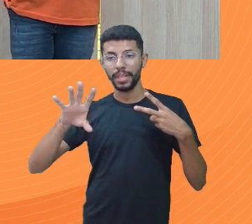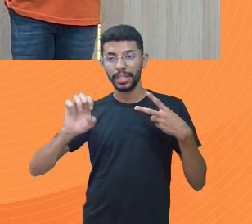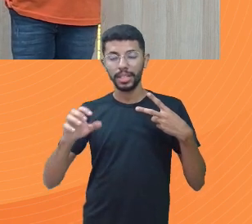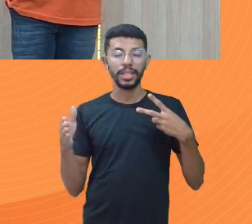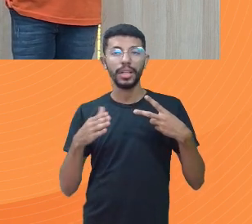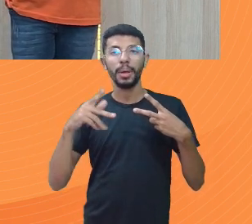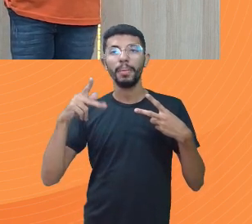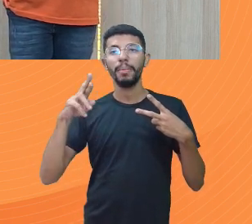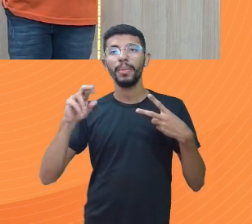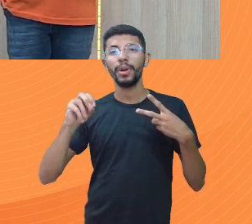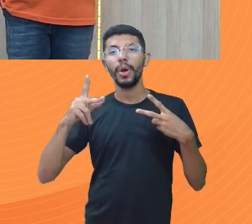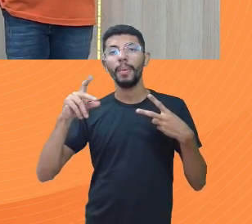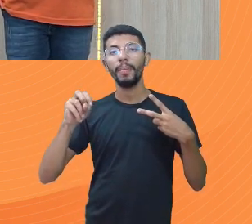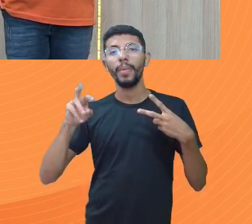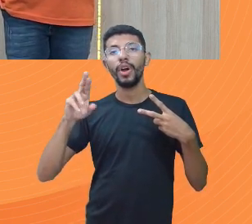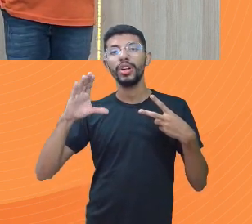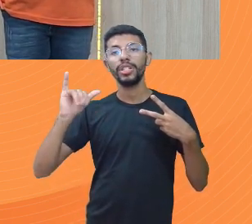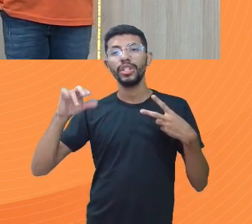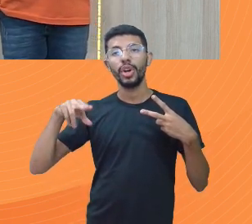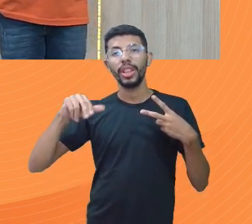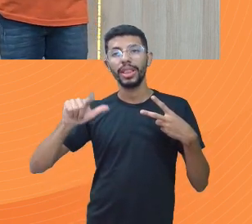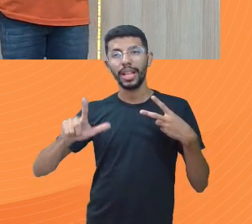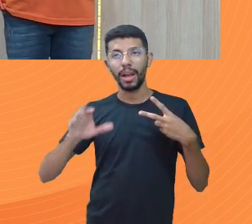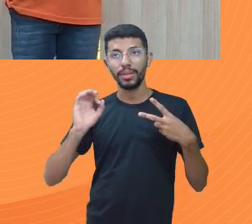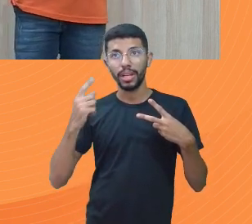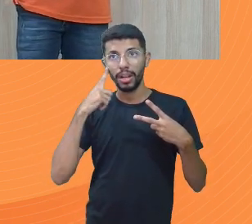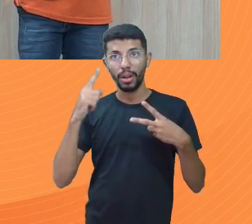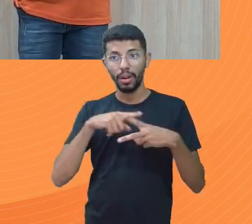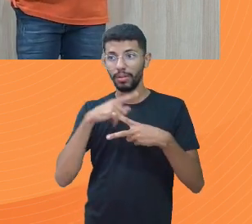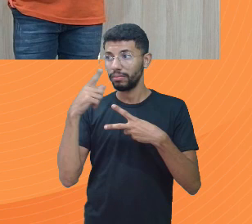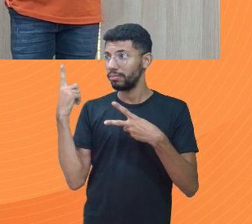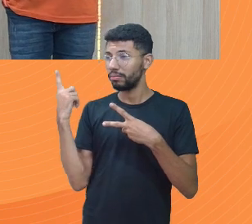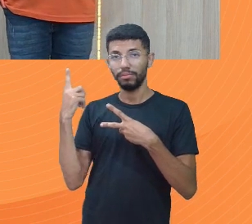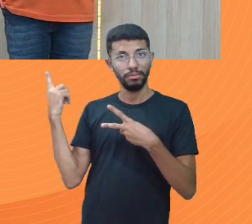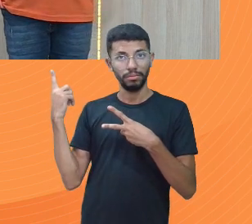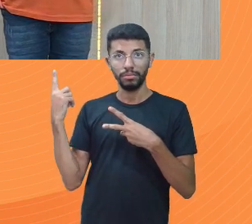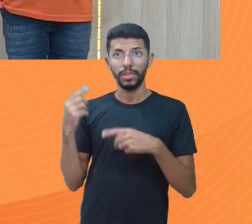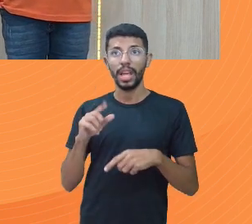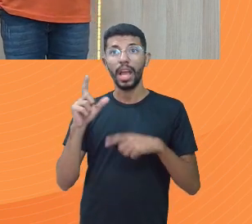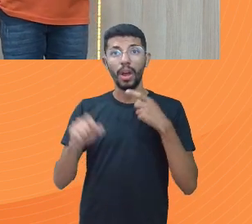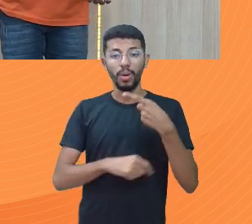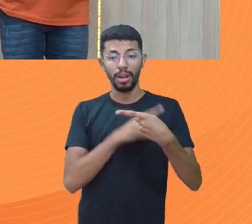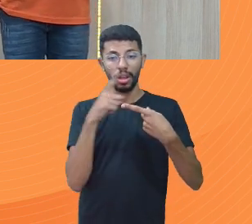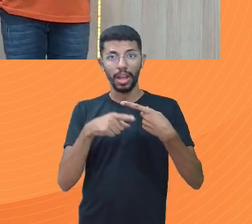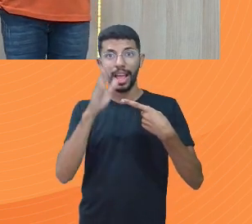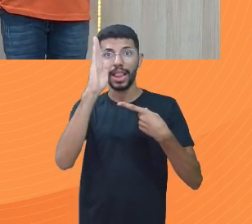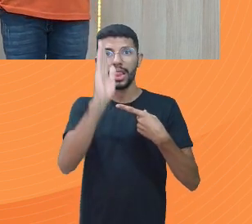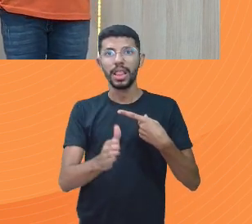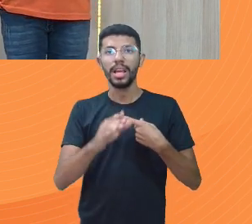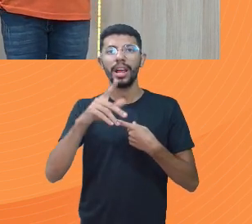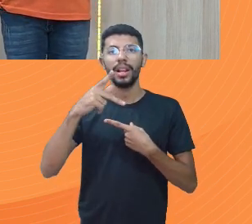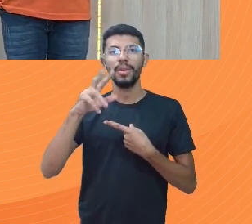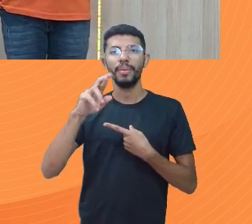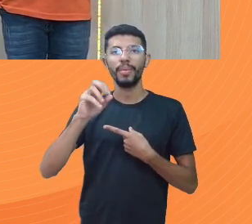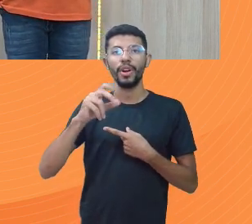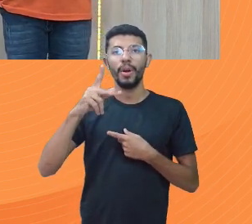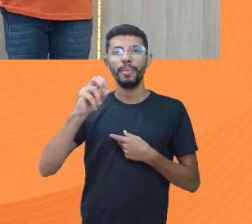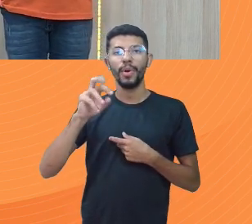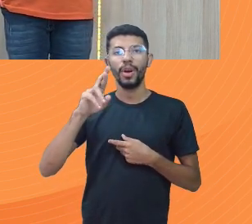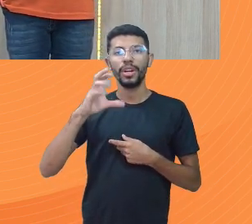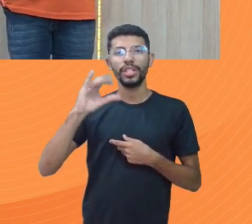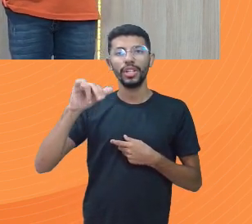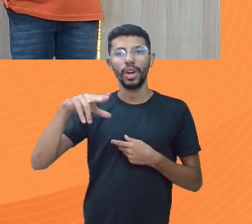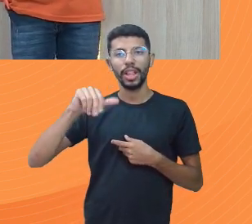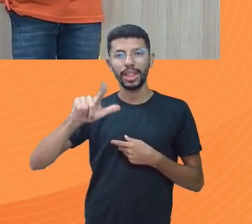são diretamente proporcionais. Por quê? Quando eu aumento o valor, a porcentagem aumenta.